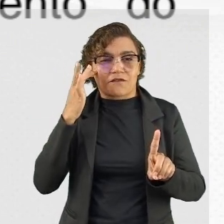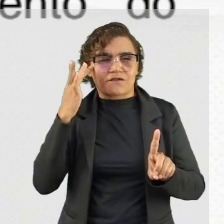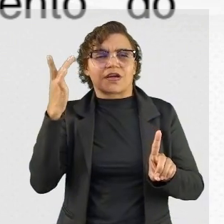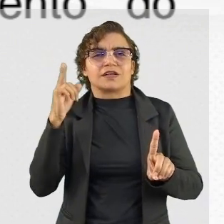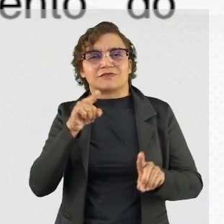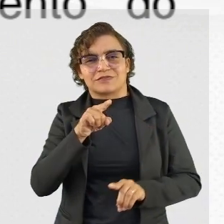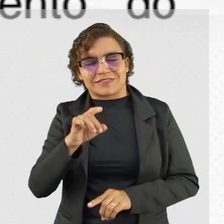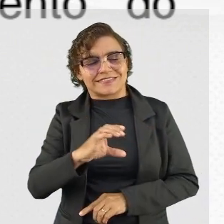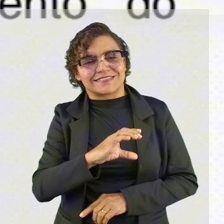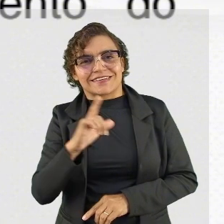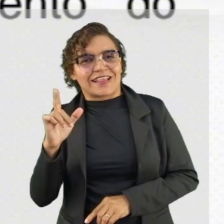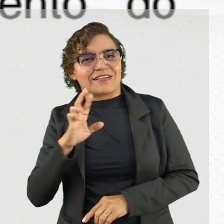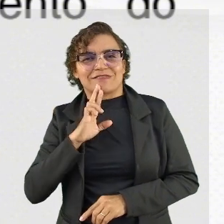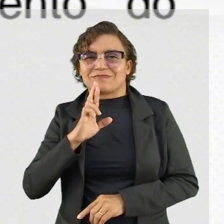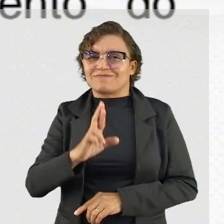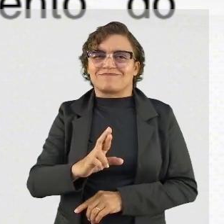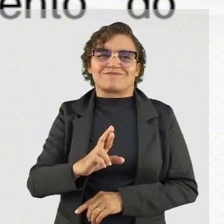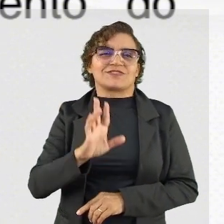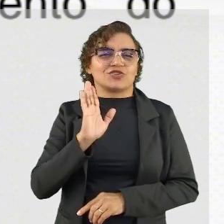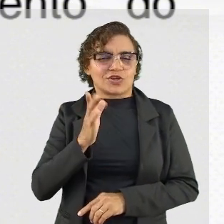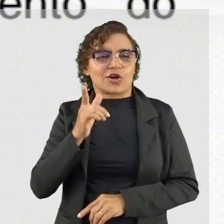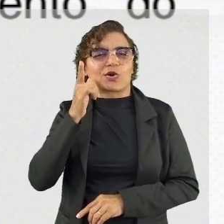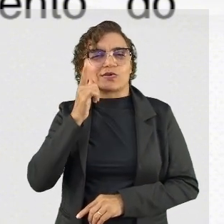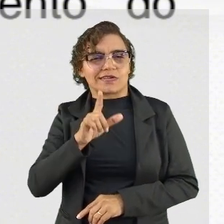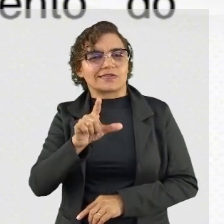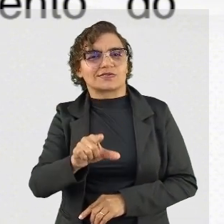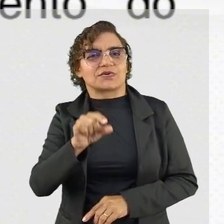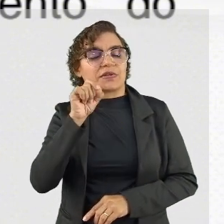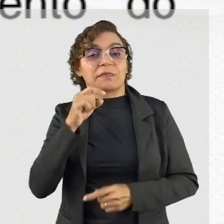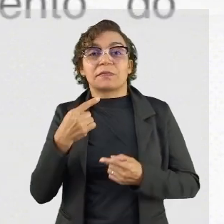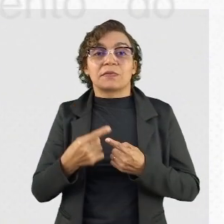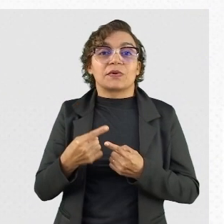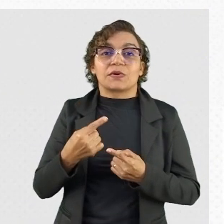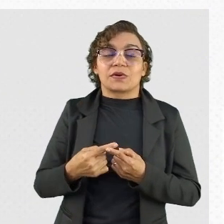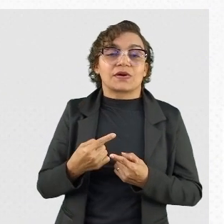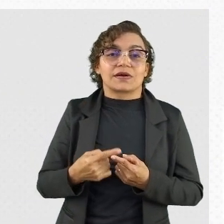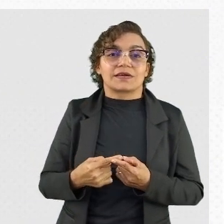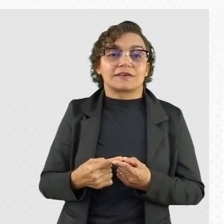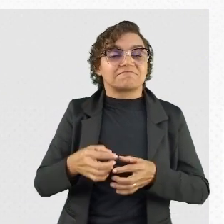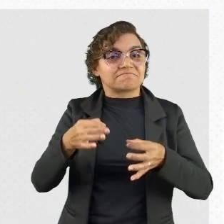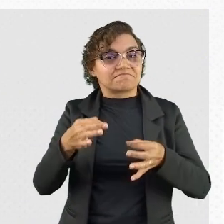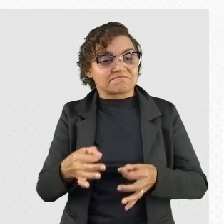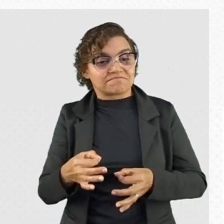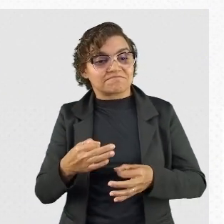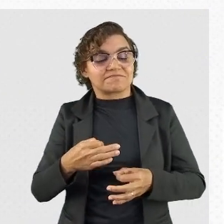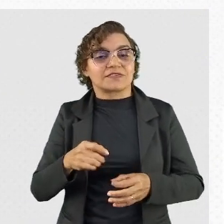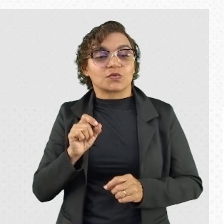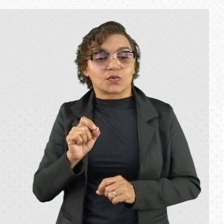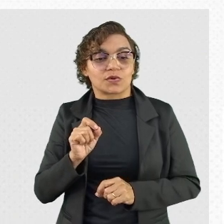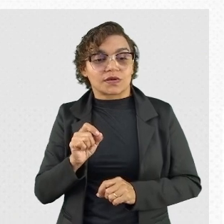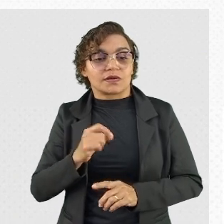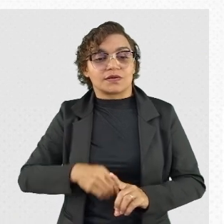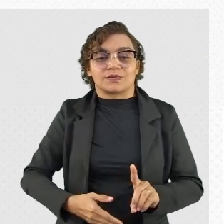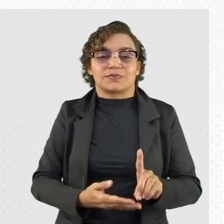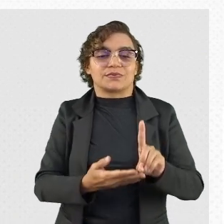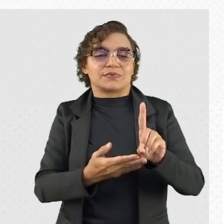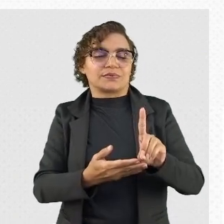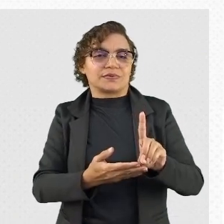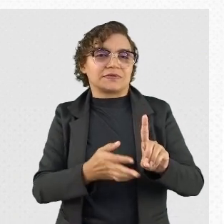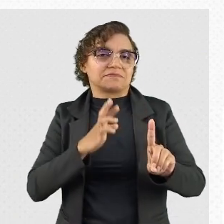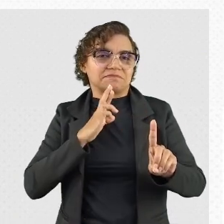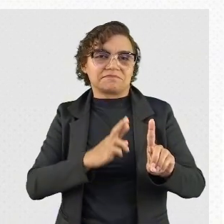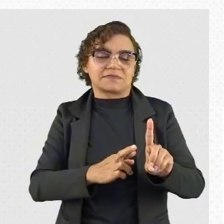Vocês, claro, que já conseguem marcar de cara, porque é exatamente a consolidação e a supervalorização